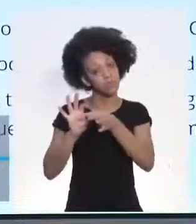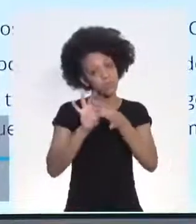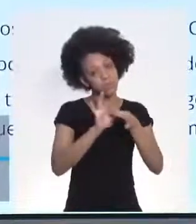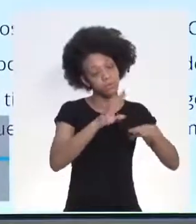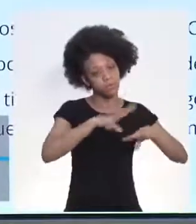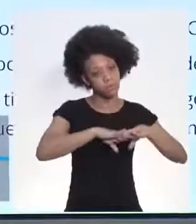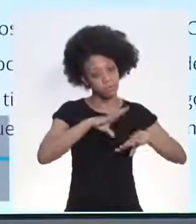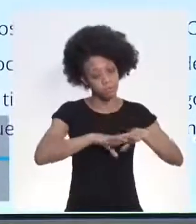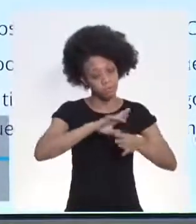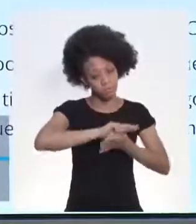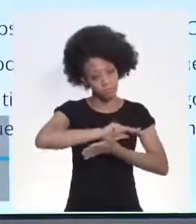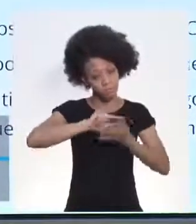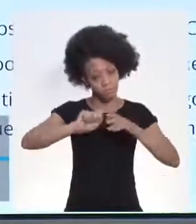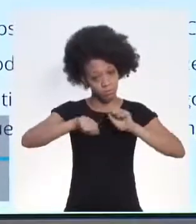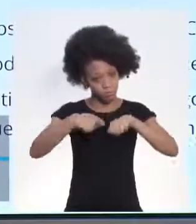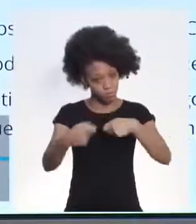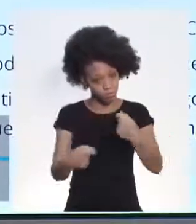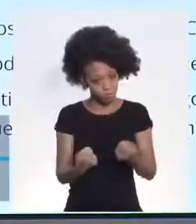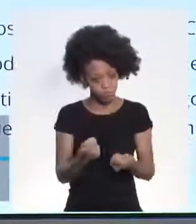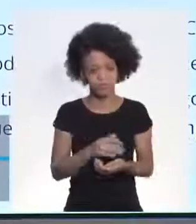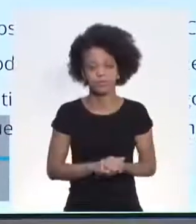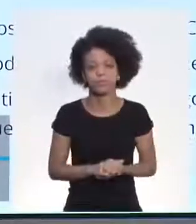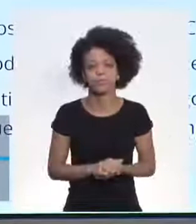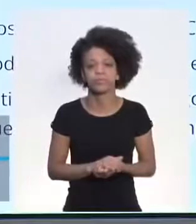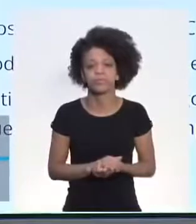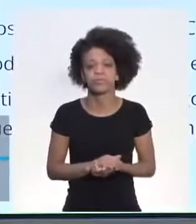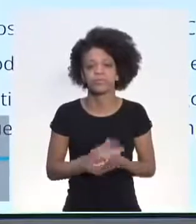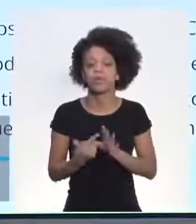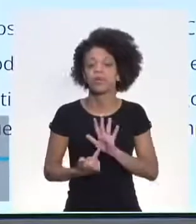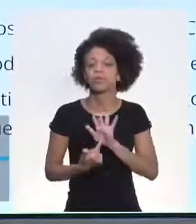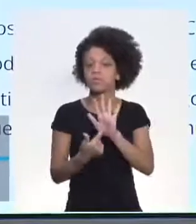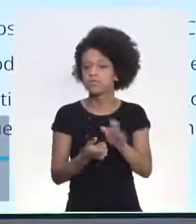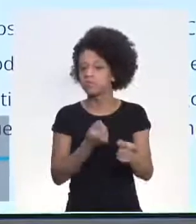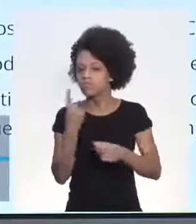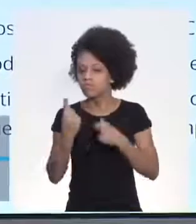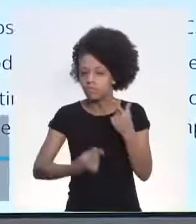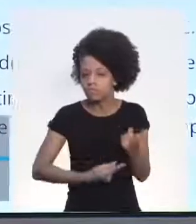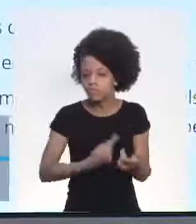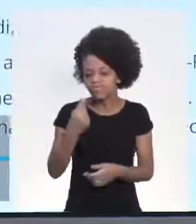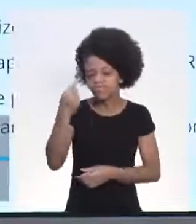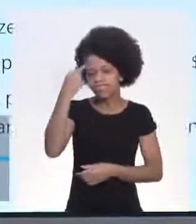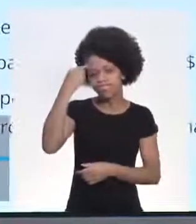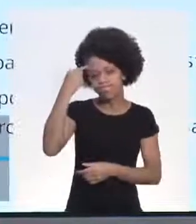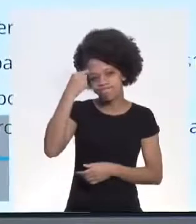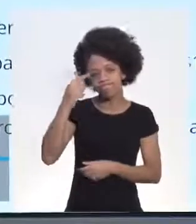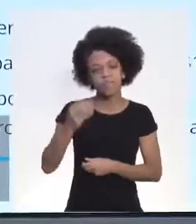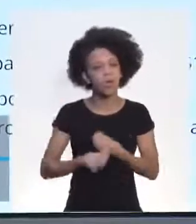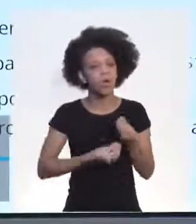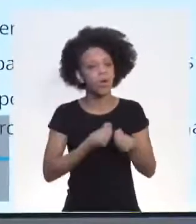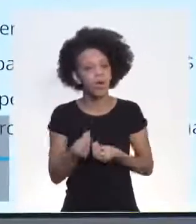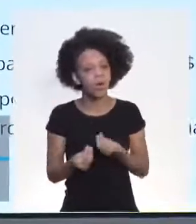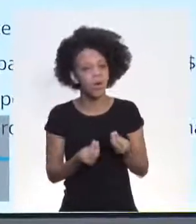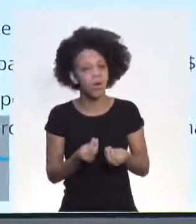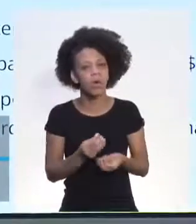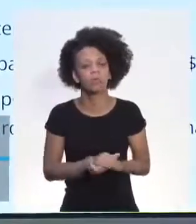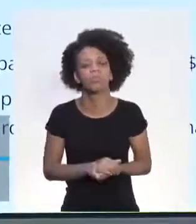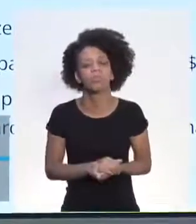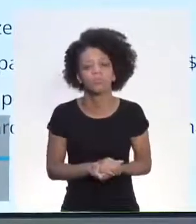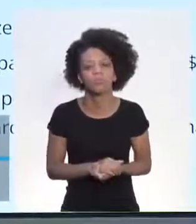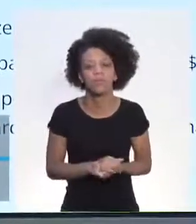são simbólicas. Vou colocar para vocês aí algumas ideias de como que nós podemos, né, como que